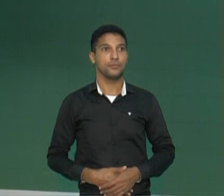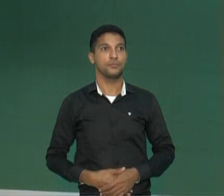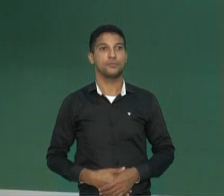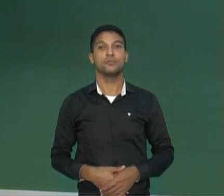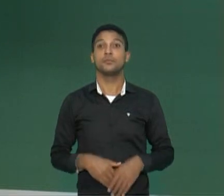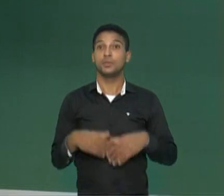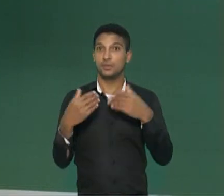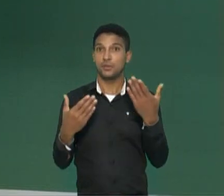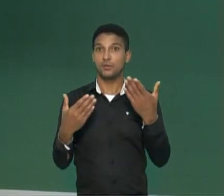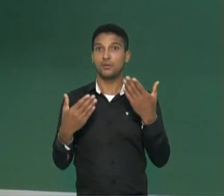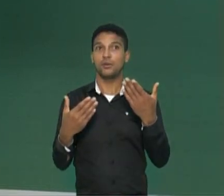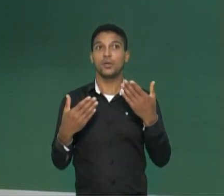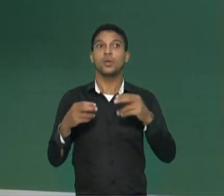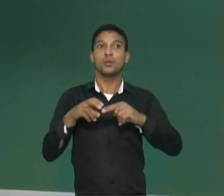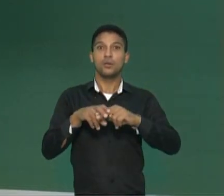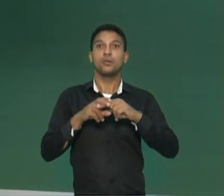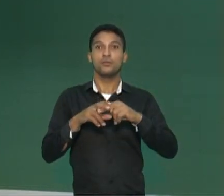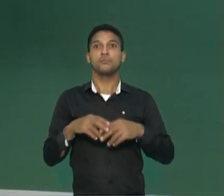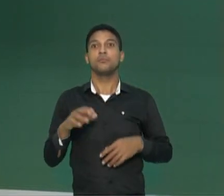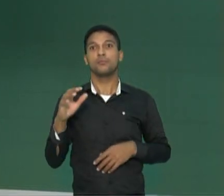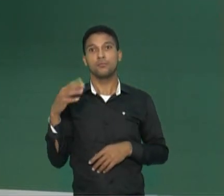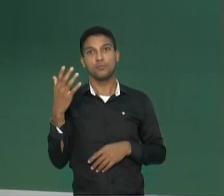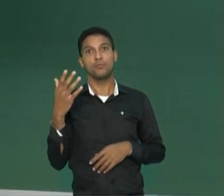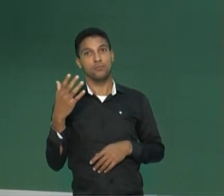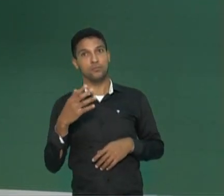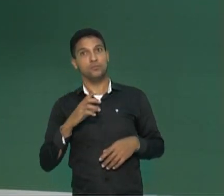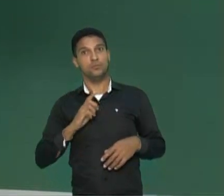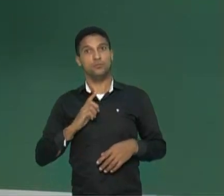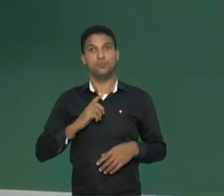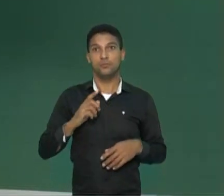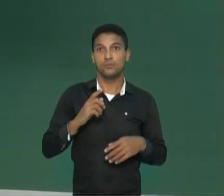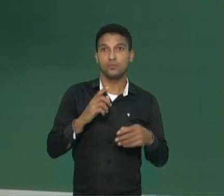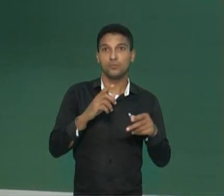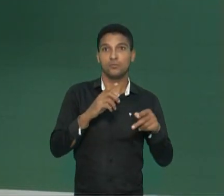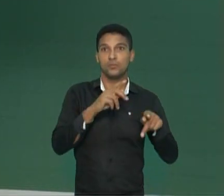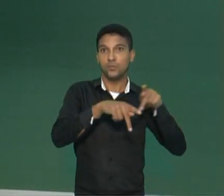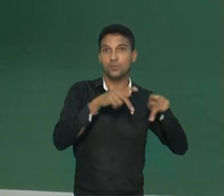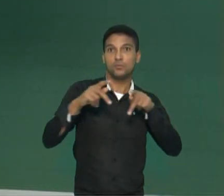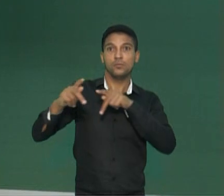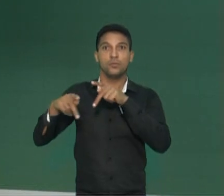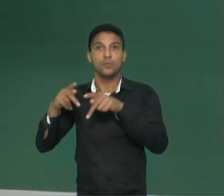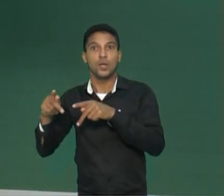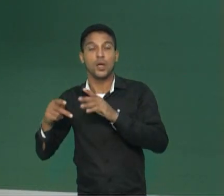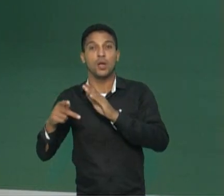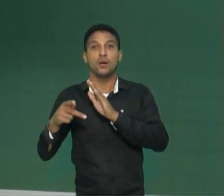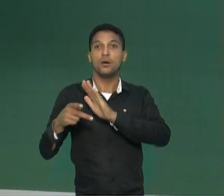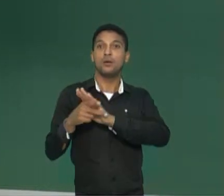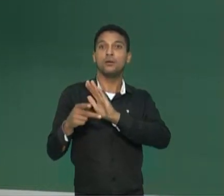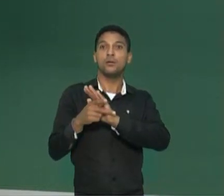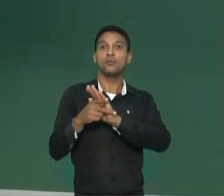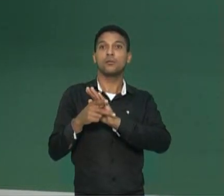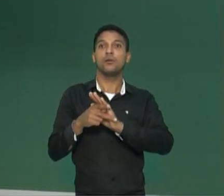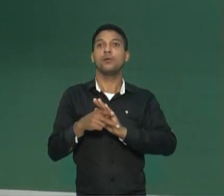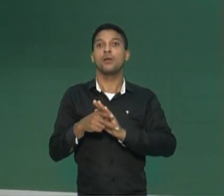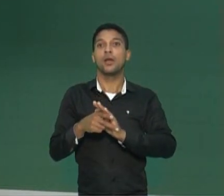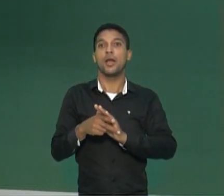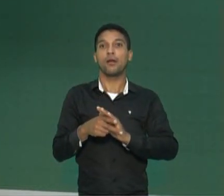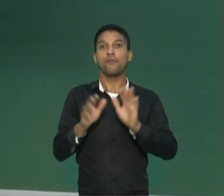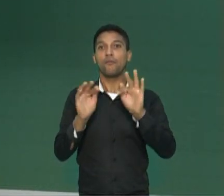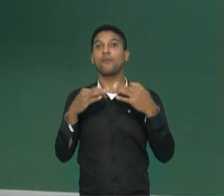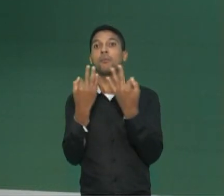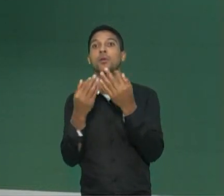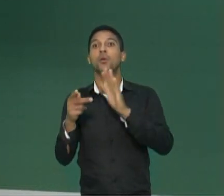E que depois deu um maior rolo com isso entre os omíadas e os abássidas que a gente viu também na aula, tá? Então, e aqui a expansão durante o califado